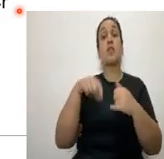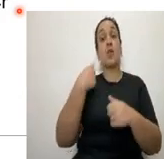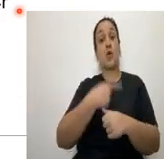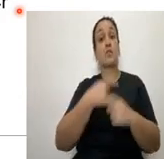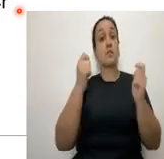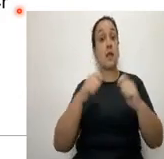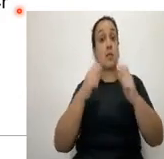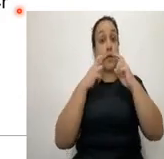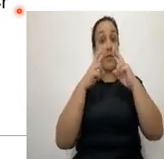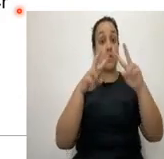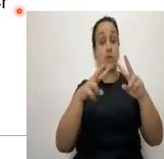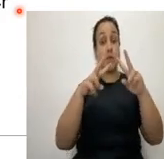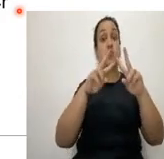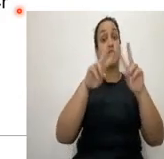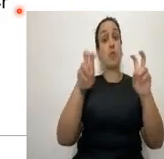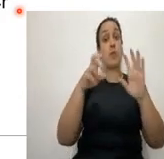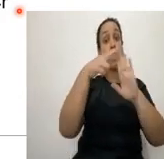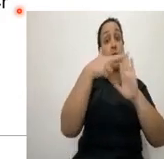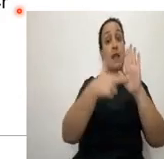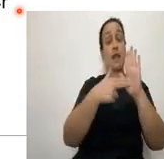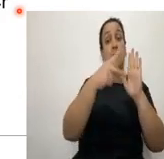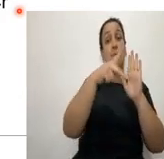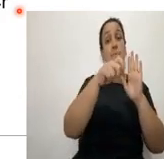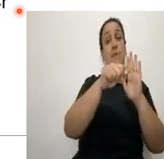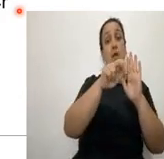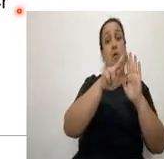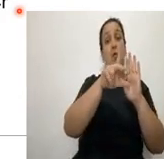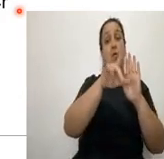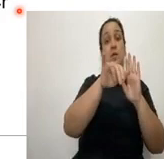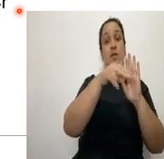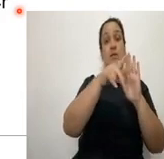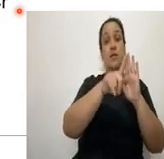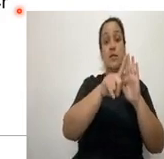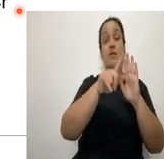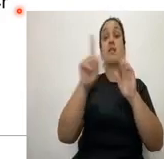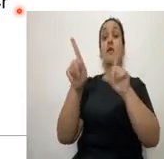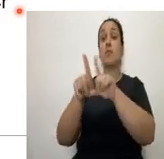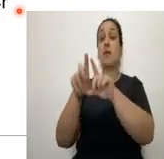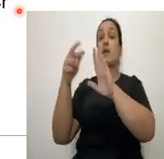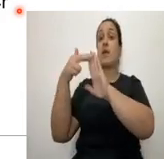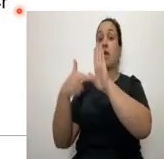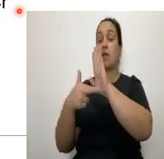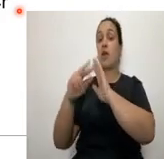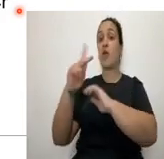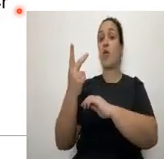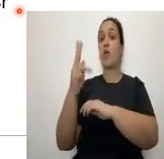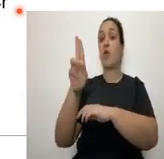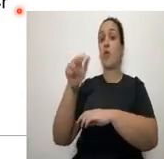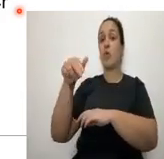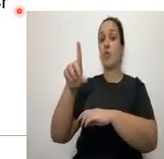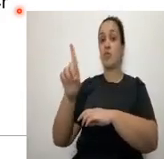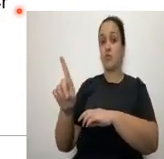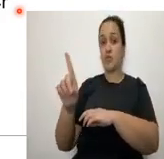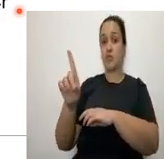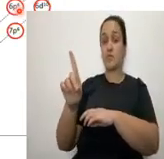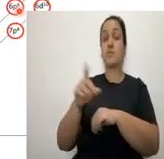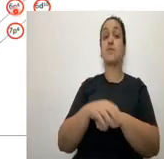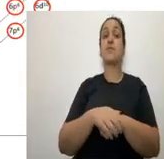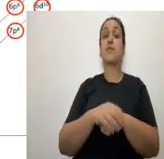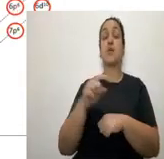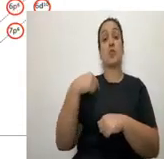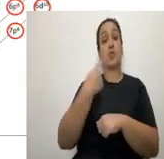gente ver a aplicação tanto do princípio da exclusão de Pauling quanto a regra de Hund na distribuição